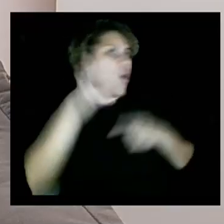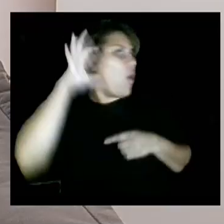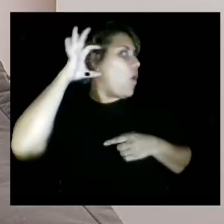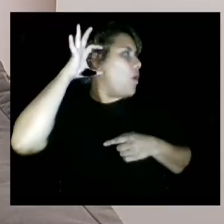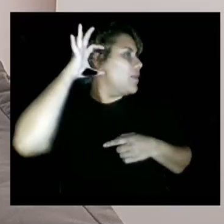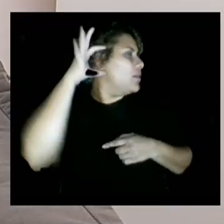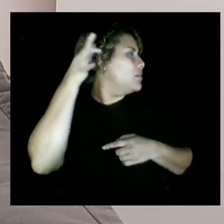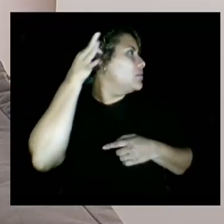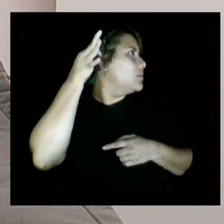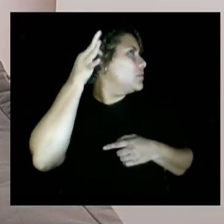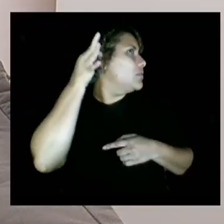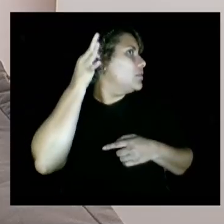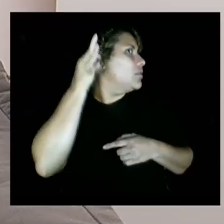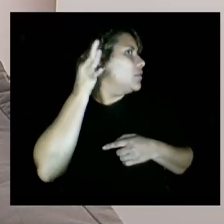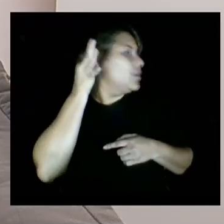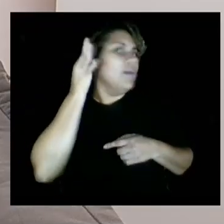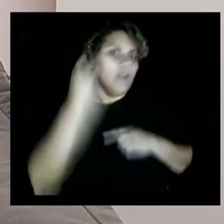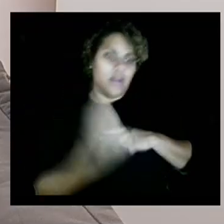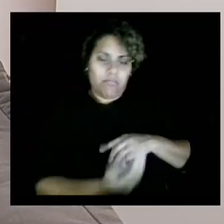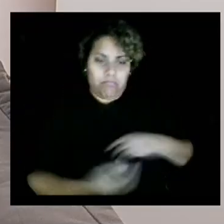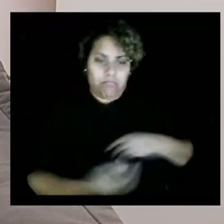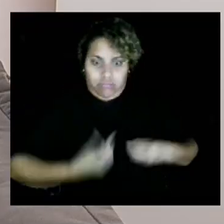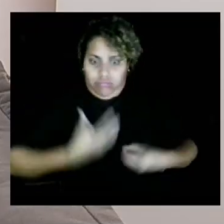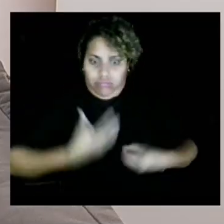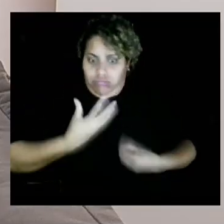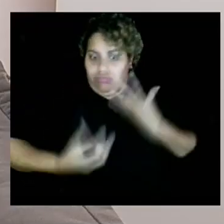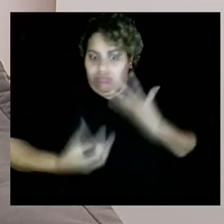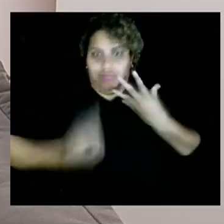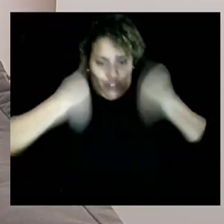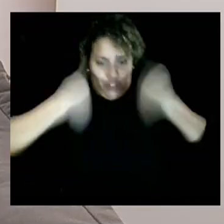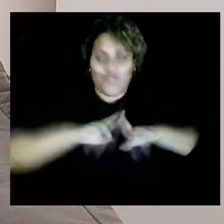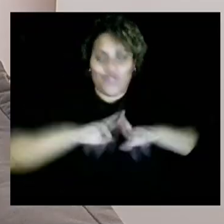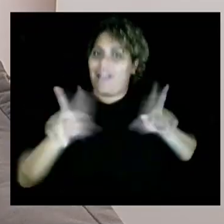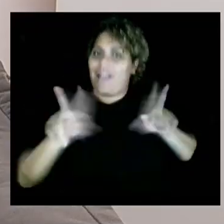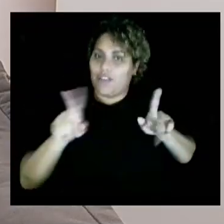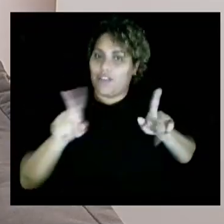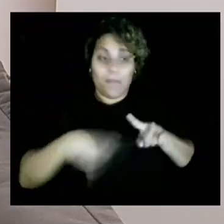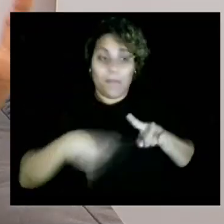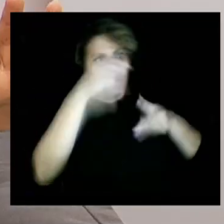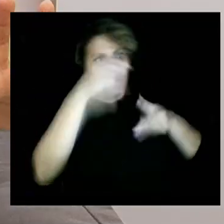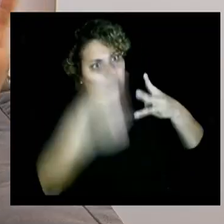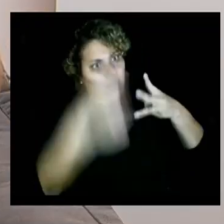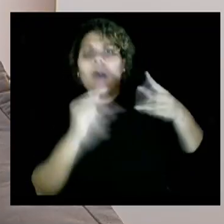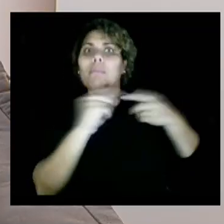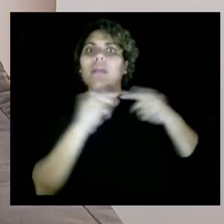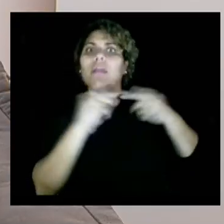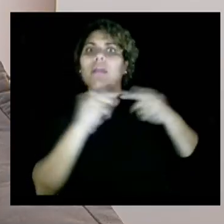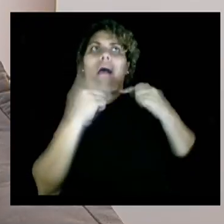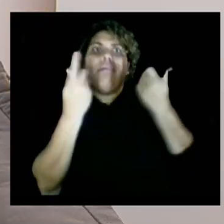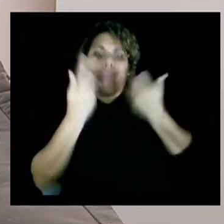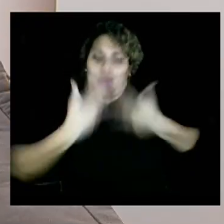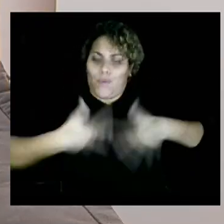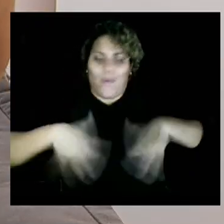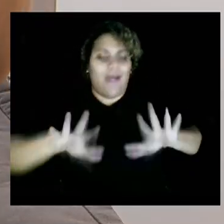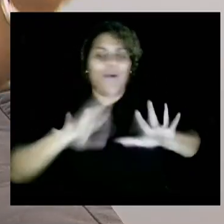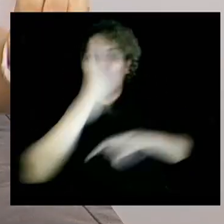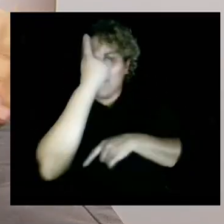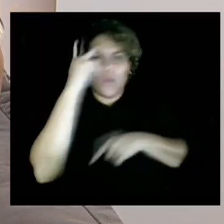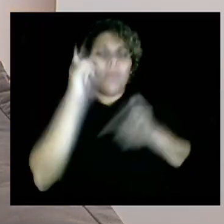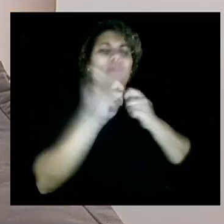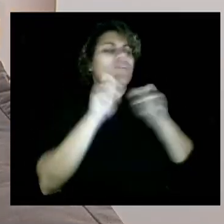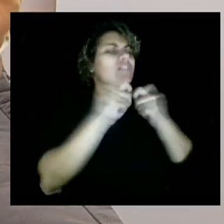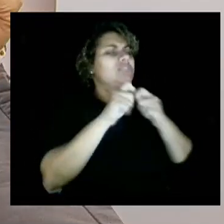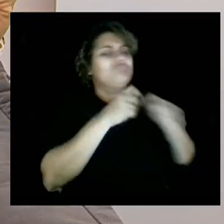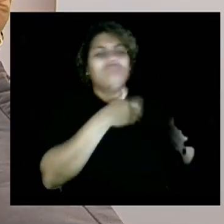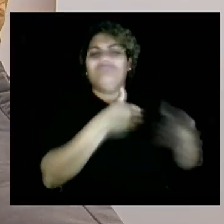tudo isso é um tratamento natural, que as pessoas podem estar fazendo, independente do problema. A gente vai